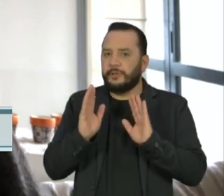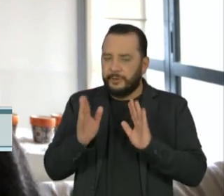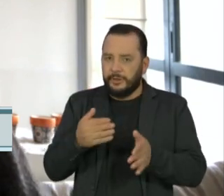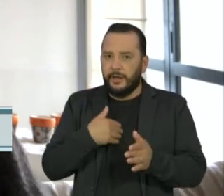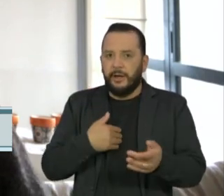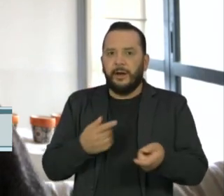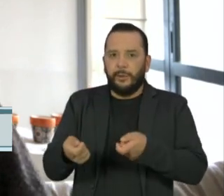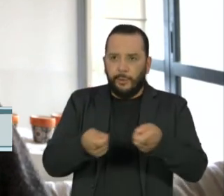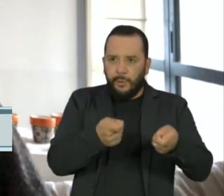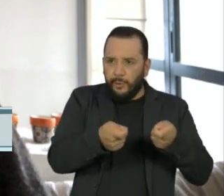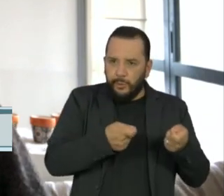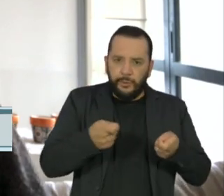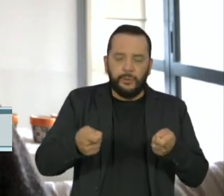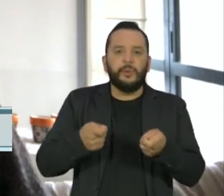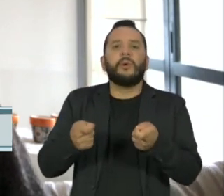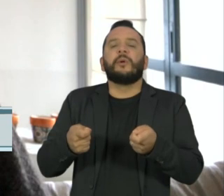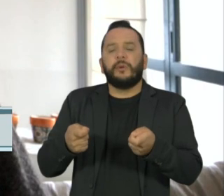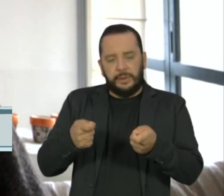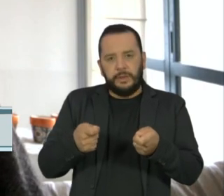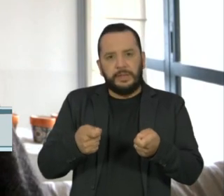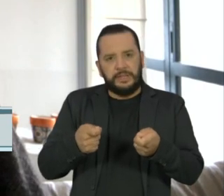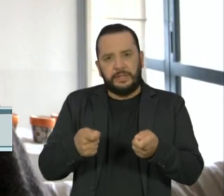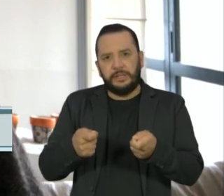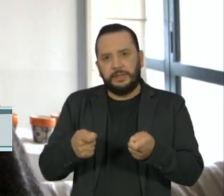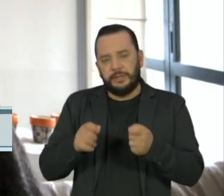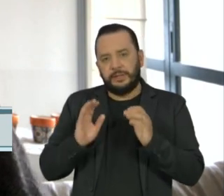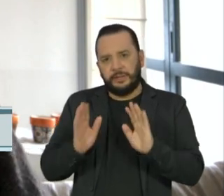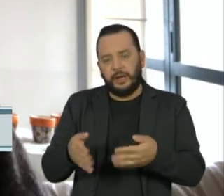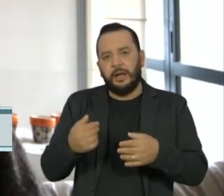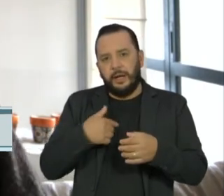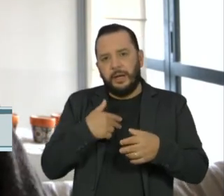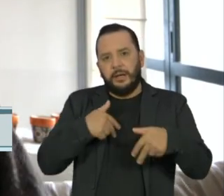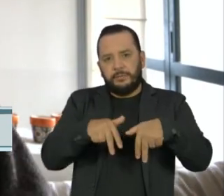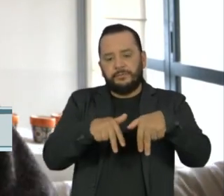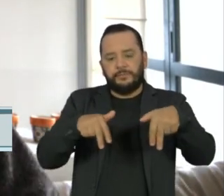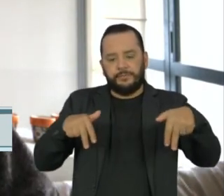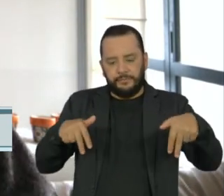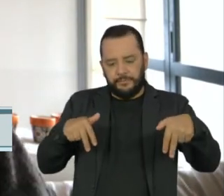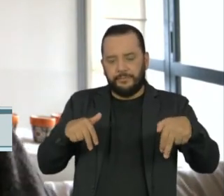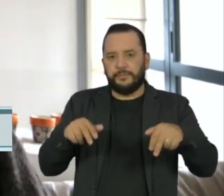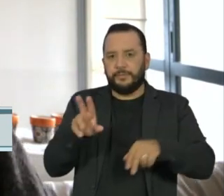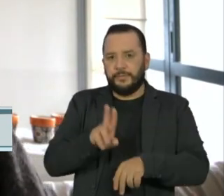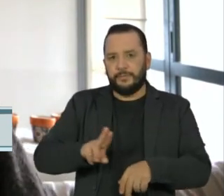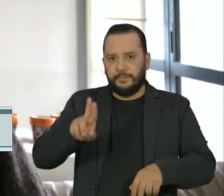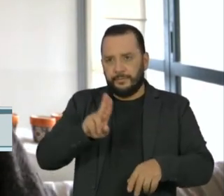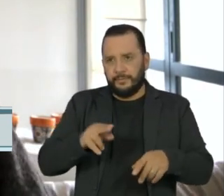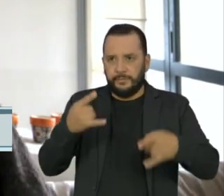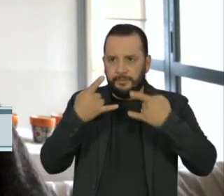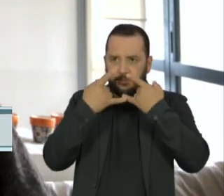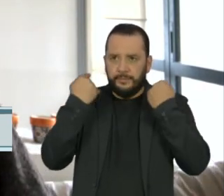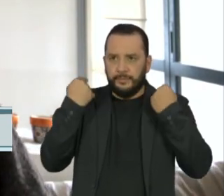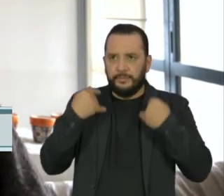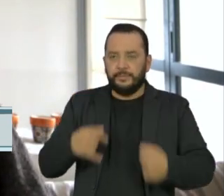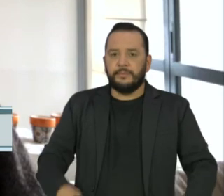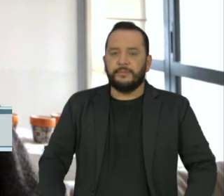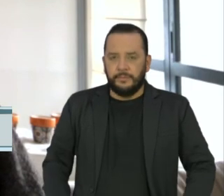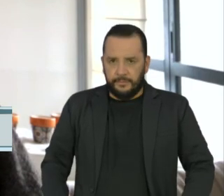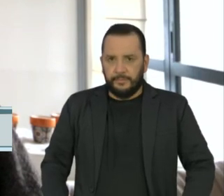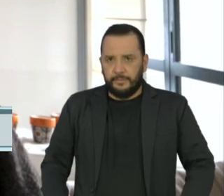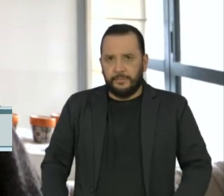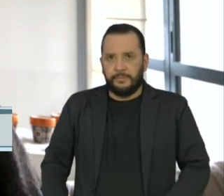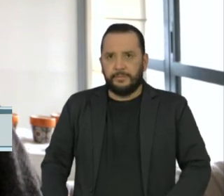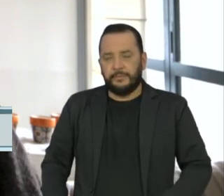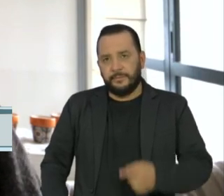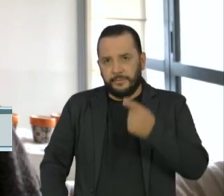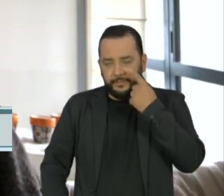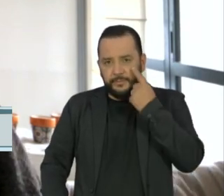Ou seja, todas aquelas medidas que nós sabemos que funcionam de distanciamento social e uso universal de máscaras, que a gente está vendo,